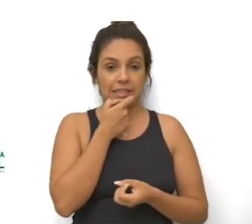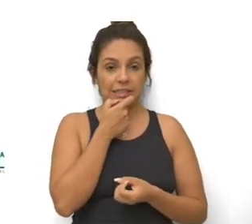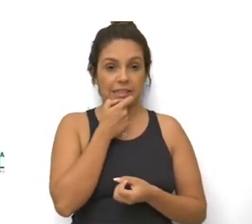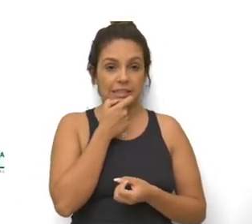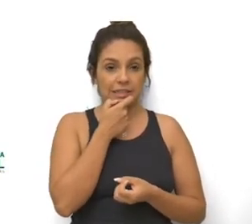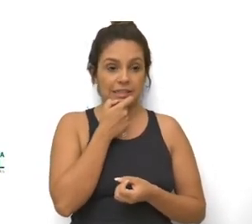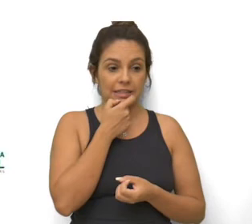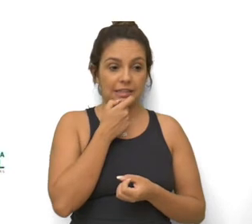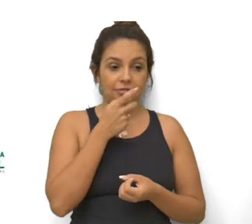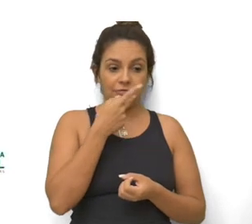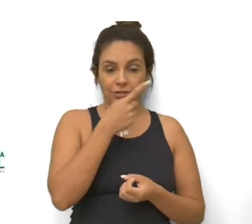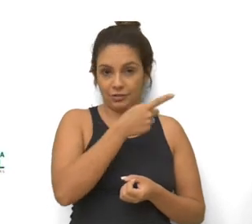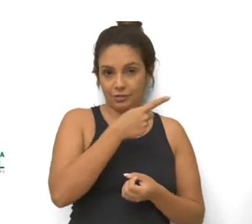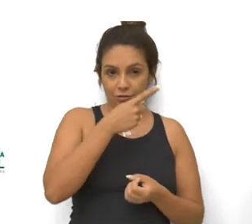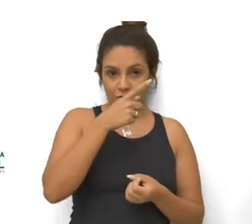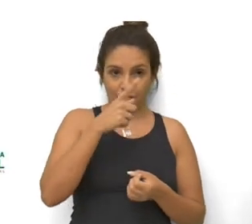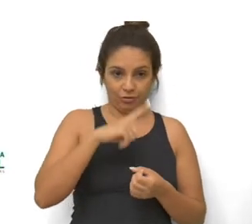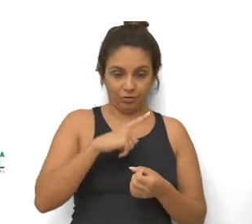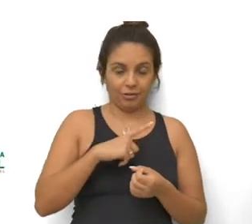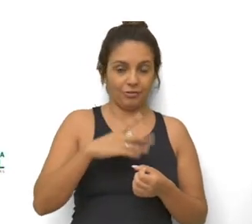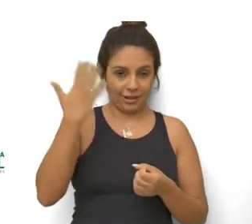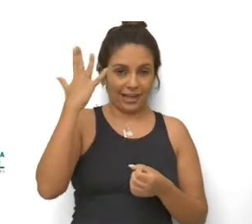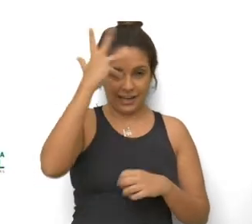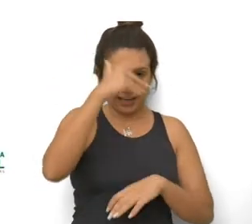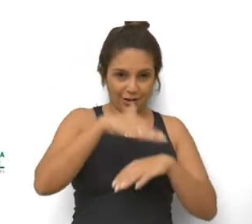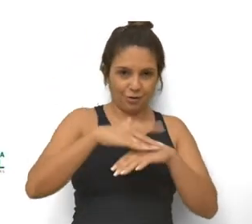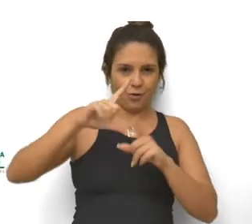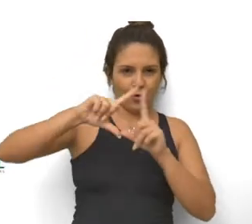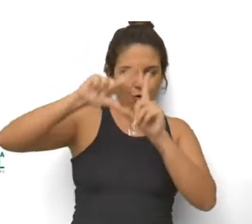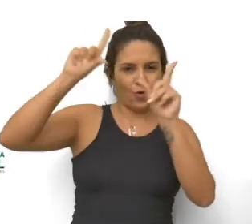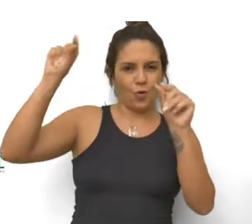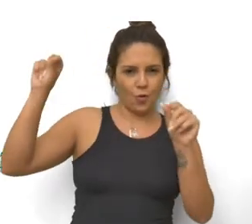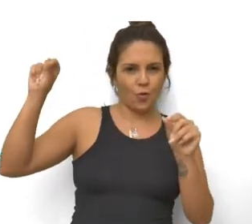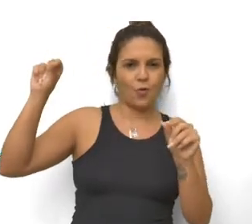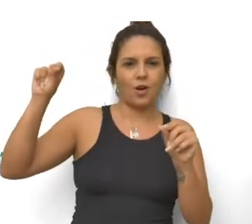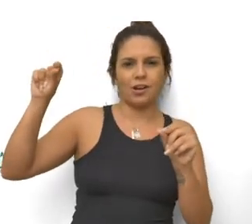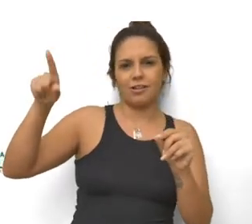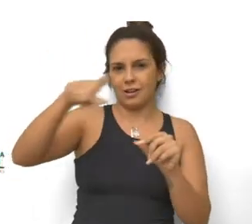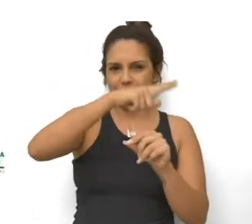em português, uma noite linda, enluarada, uma